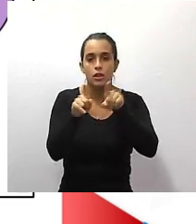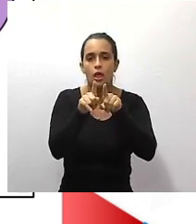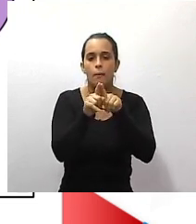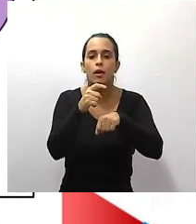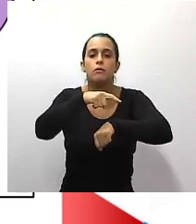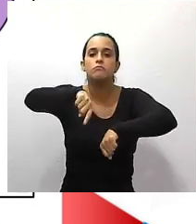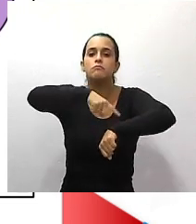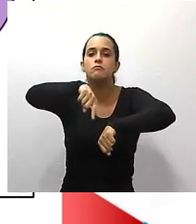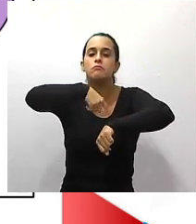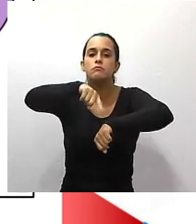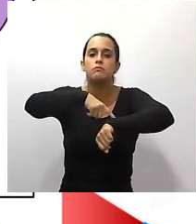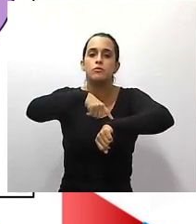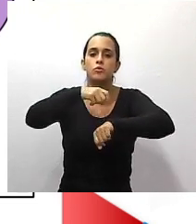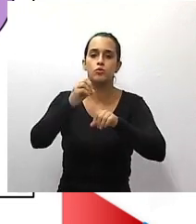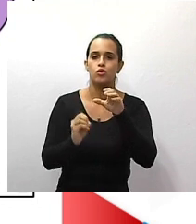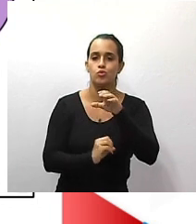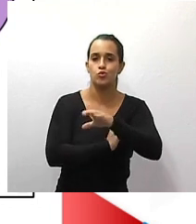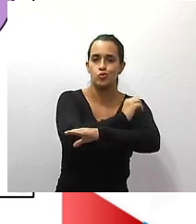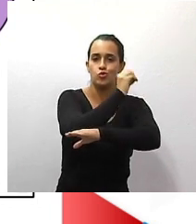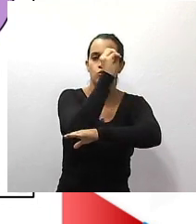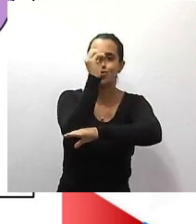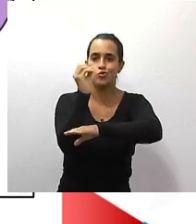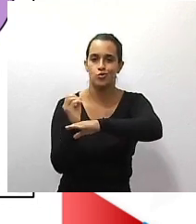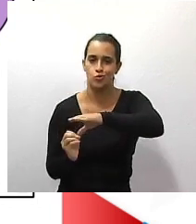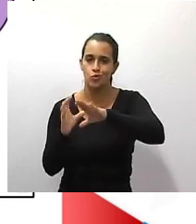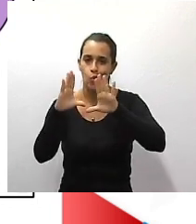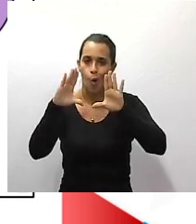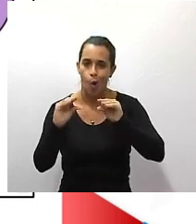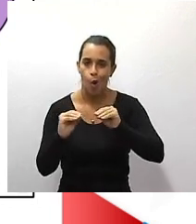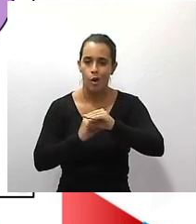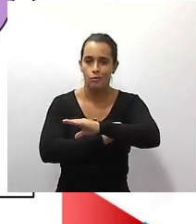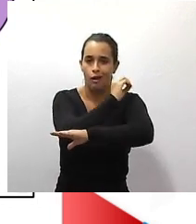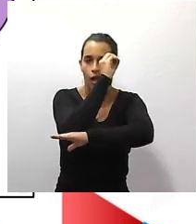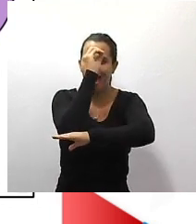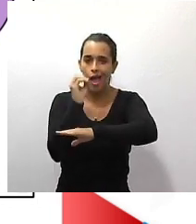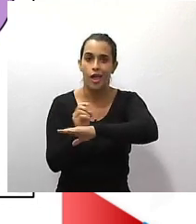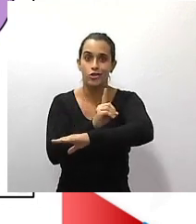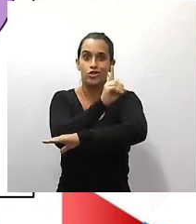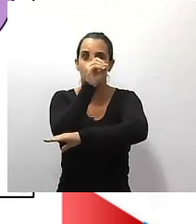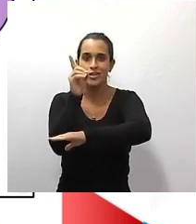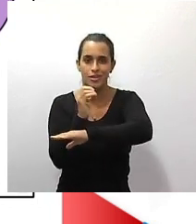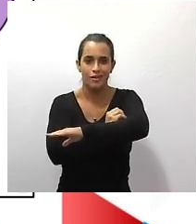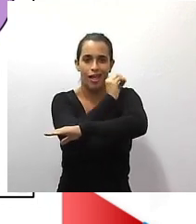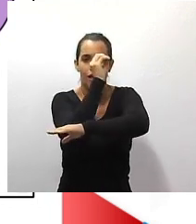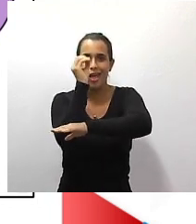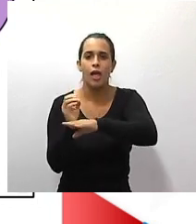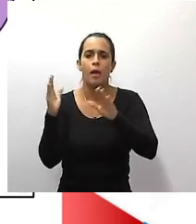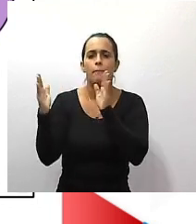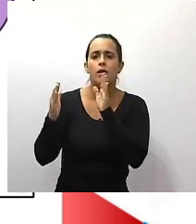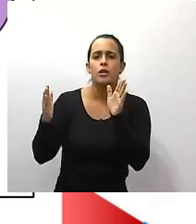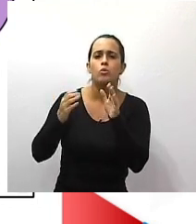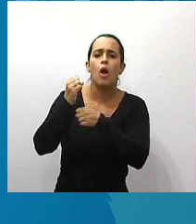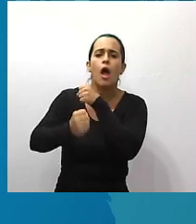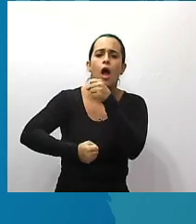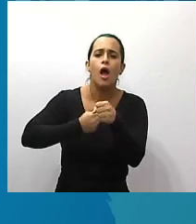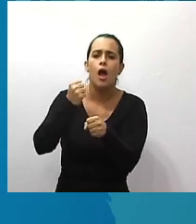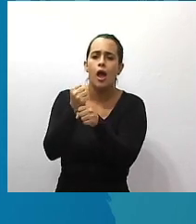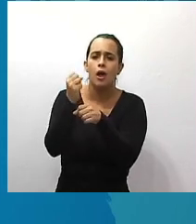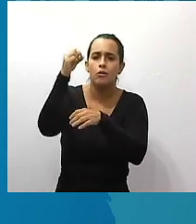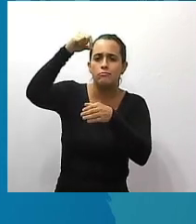Olha, começou a semear grãos, começou a aprender a cuidar dos animais, a guardá-los